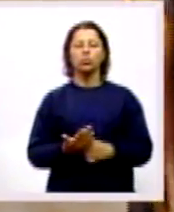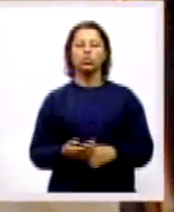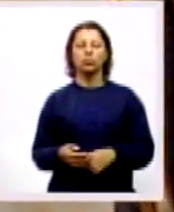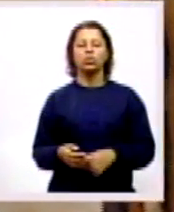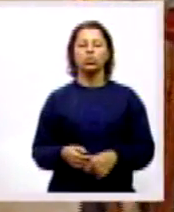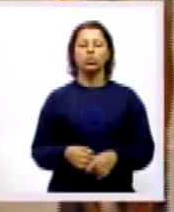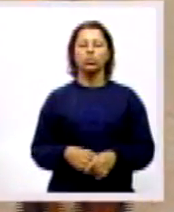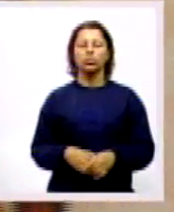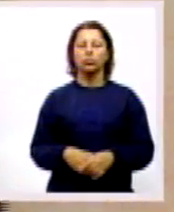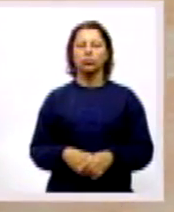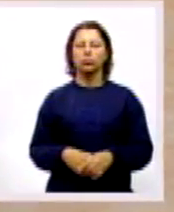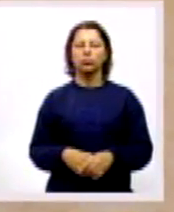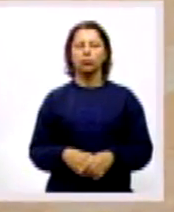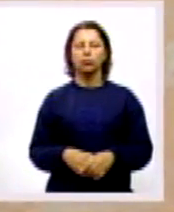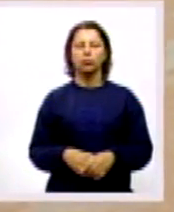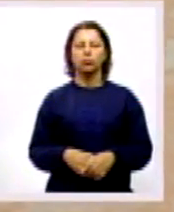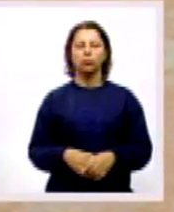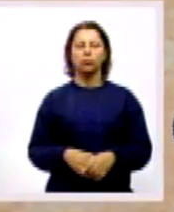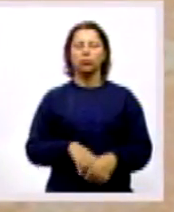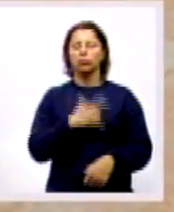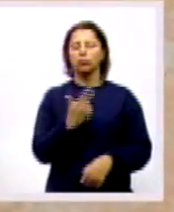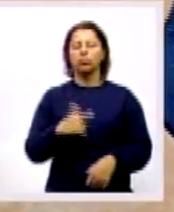do batismo.